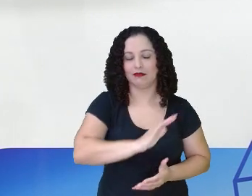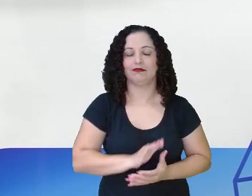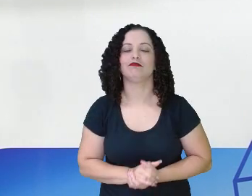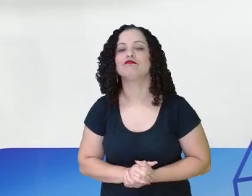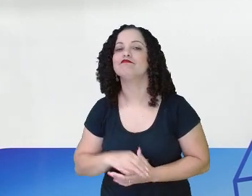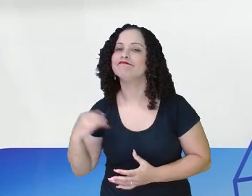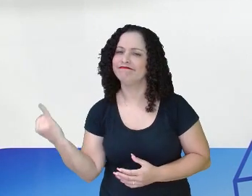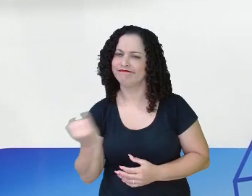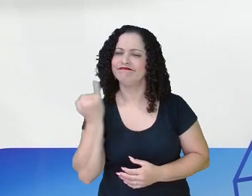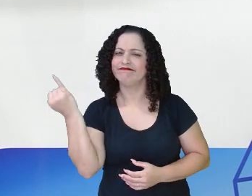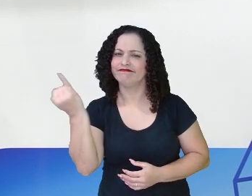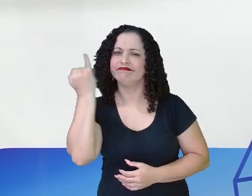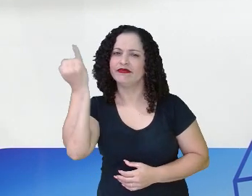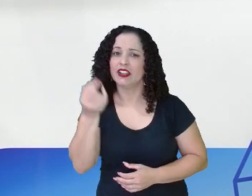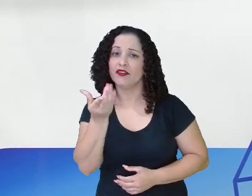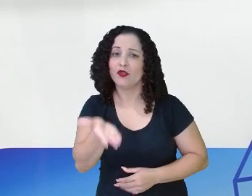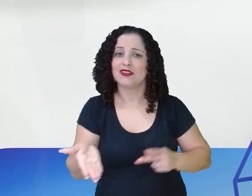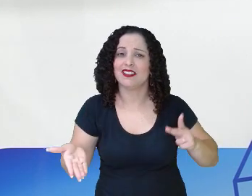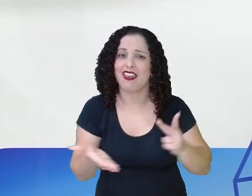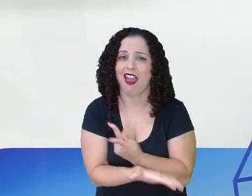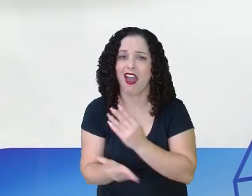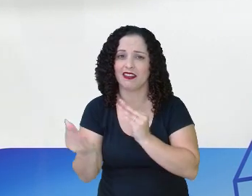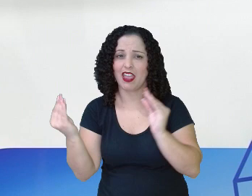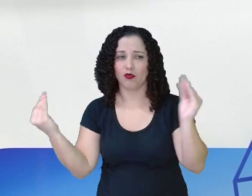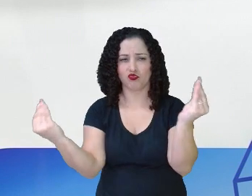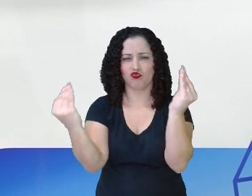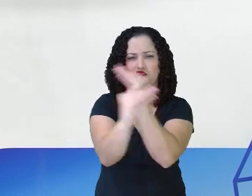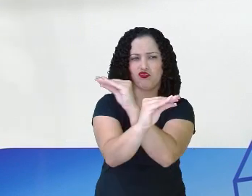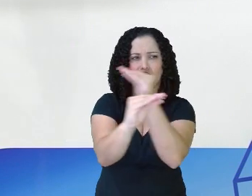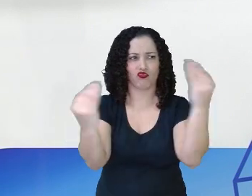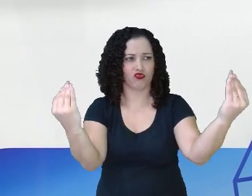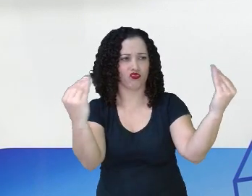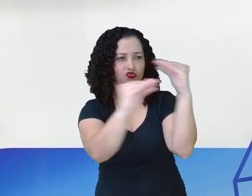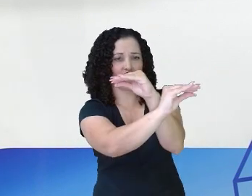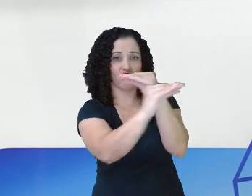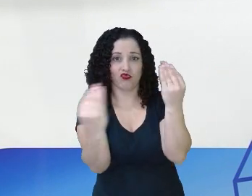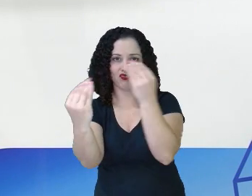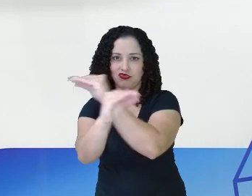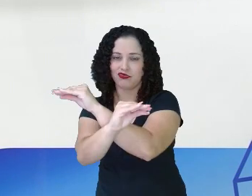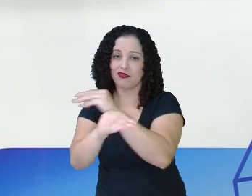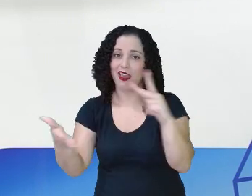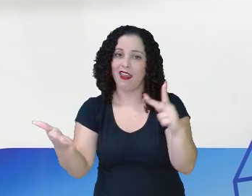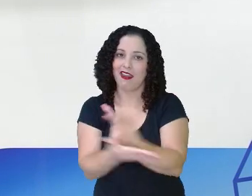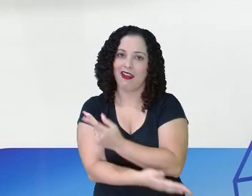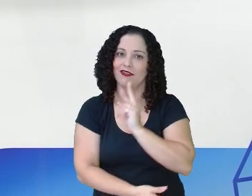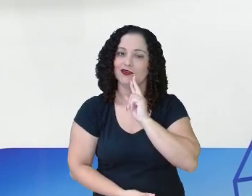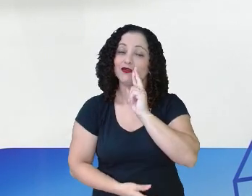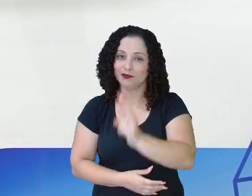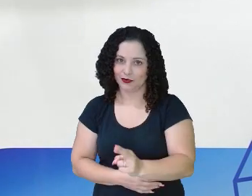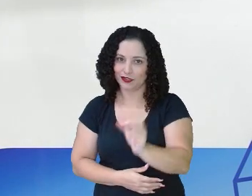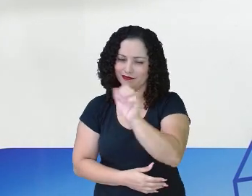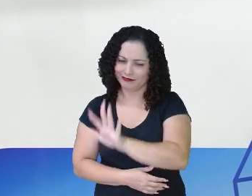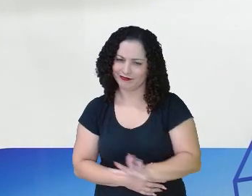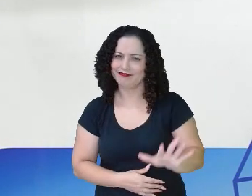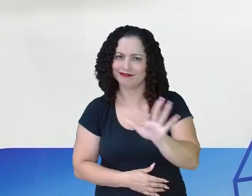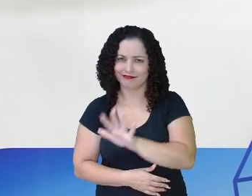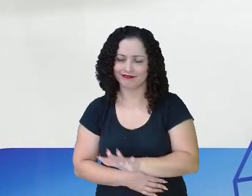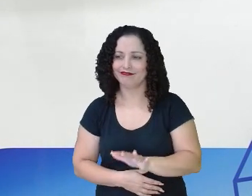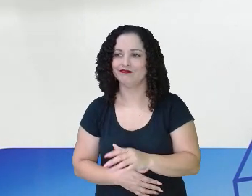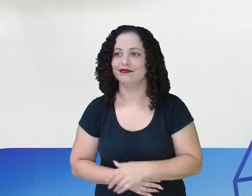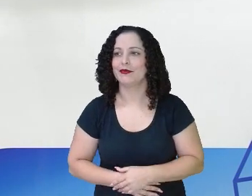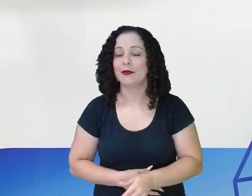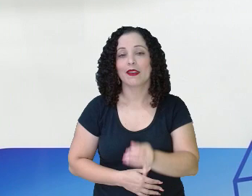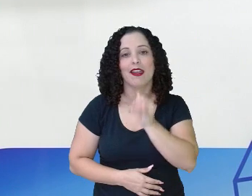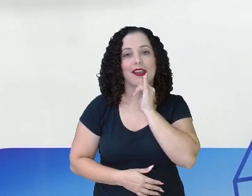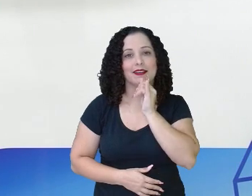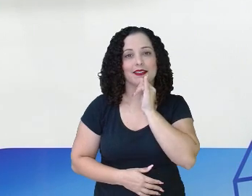você erra o posicionamento do algarismo, você erra o resultado inteiro. Aqui eu tenho um